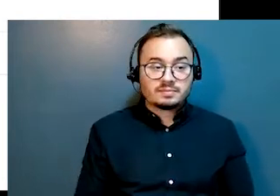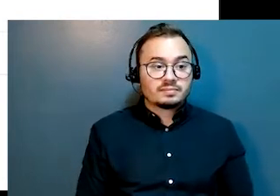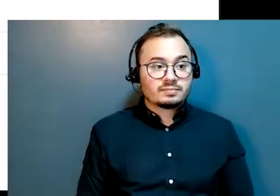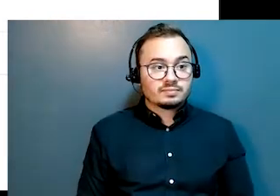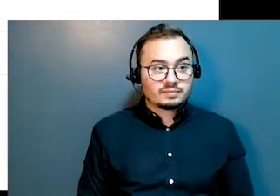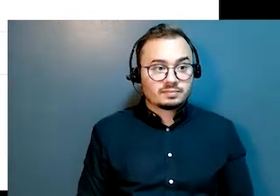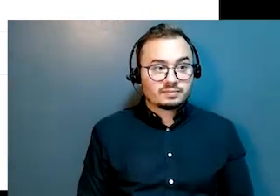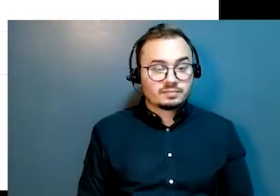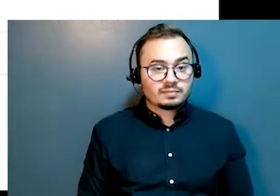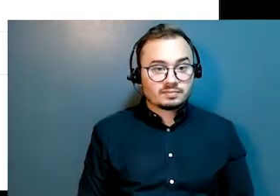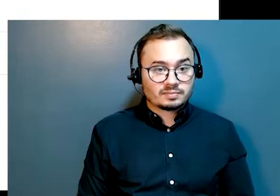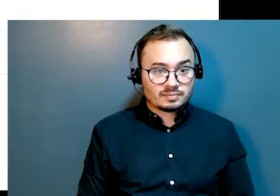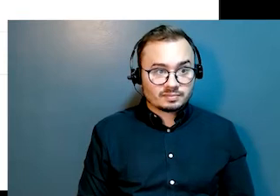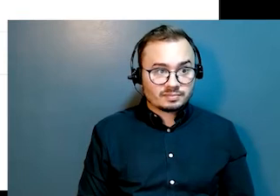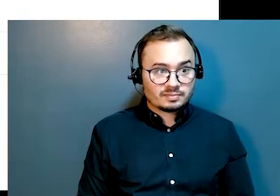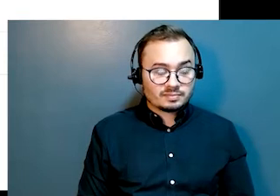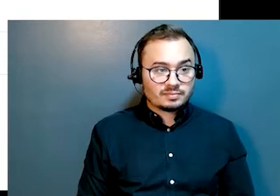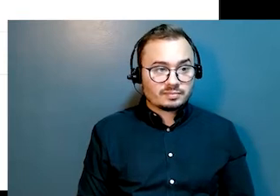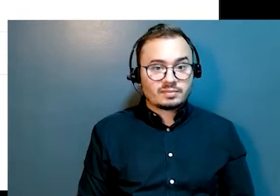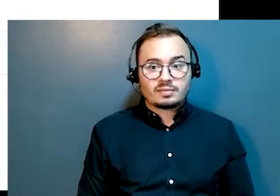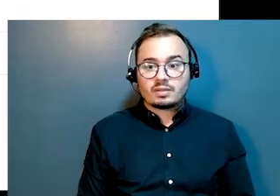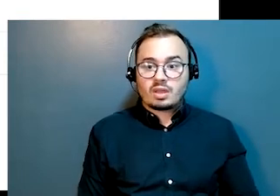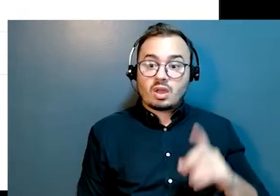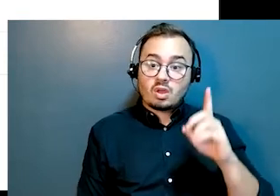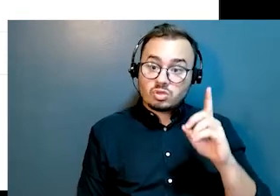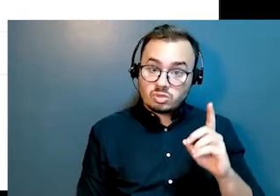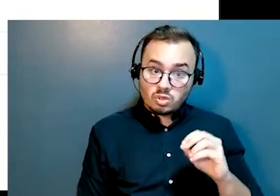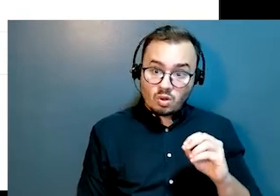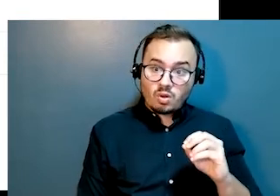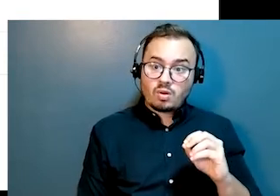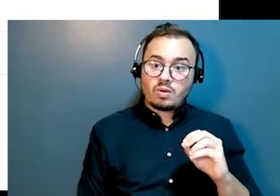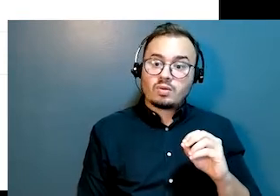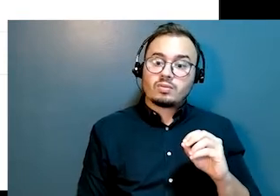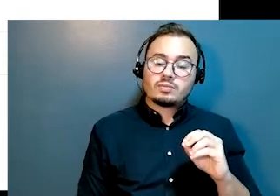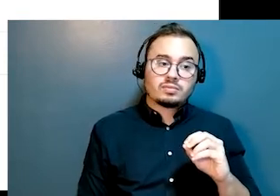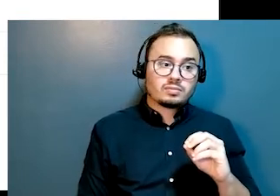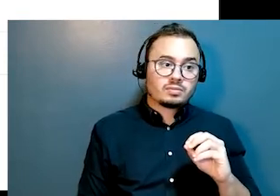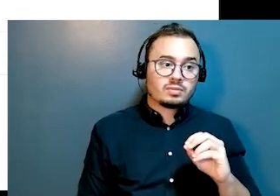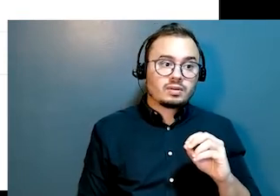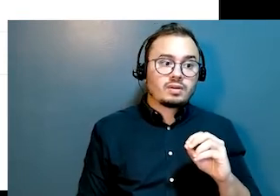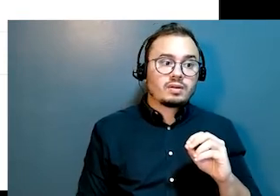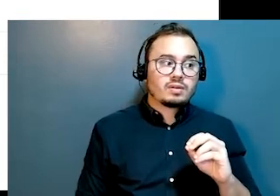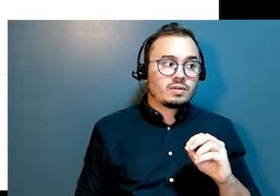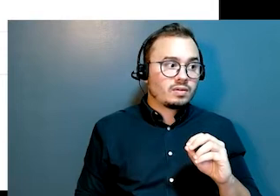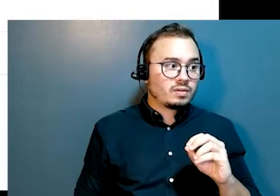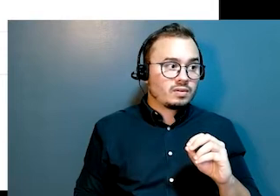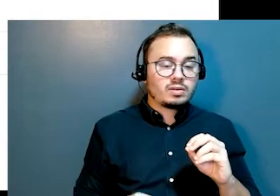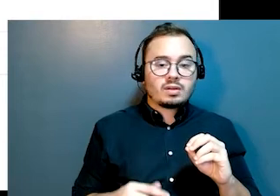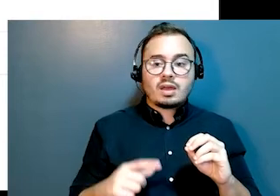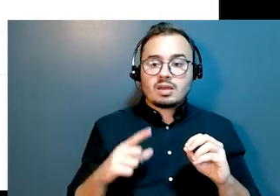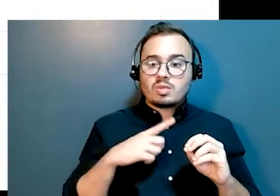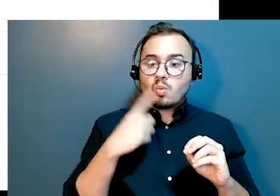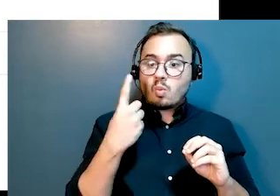oitava, e a gente vai terminar com um Dó uma oitava à frente, acima. Então, deixa eu facilitar aqui, copiar aqui um